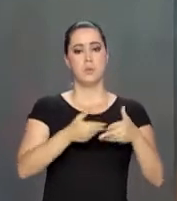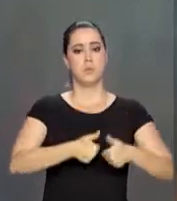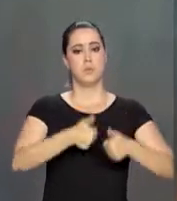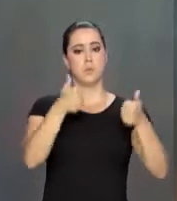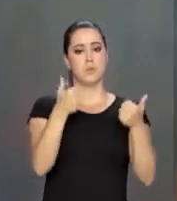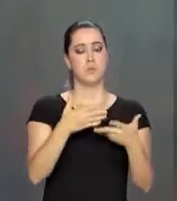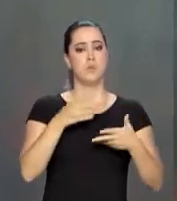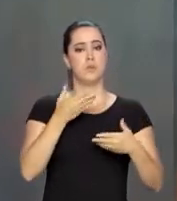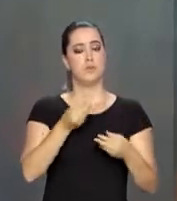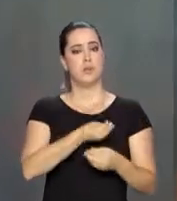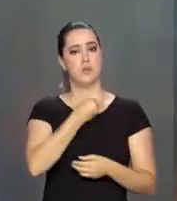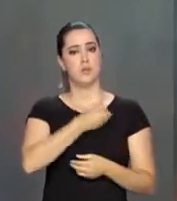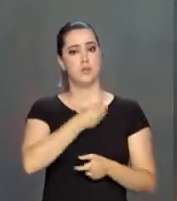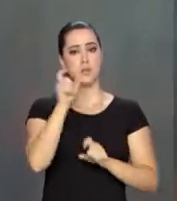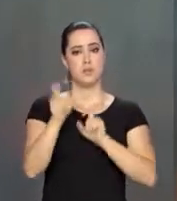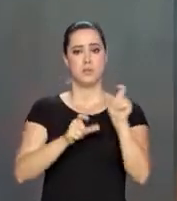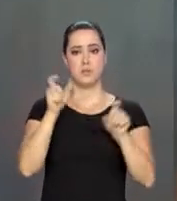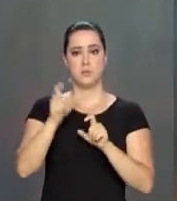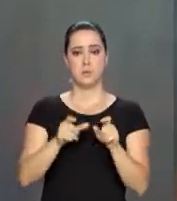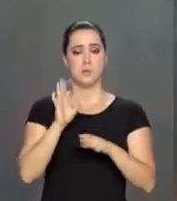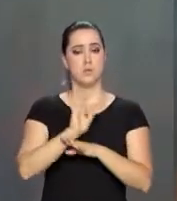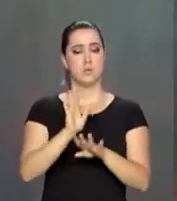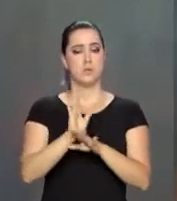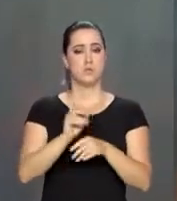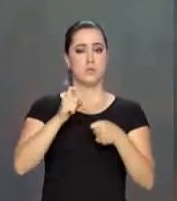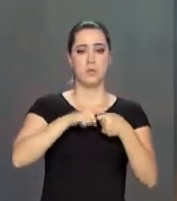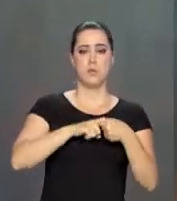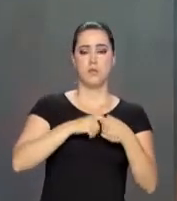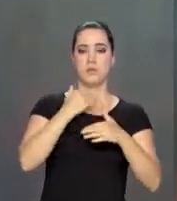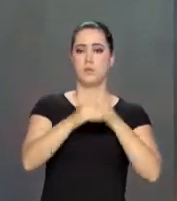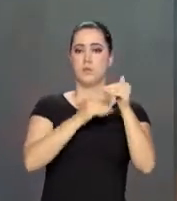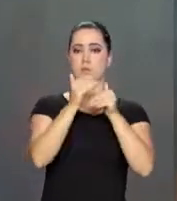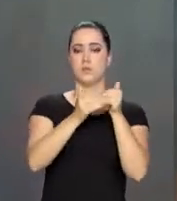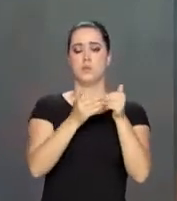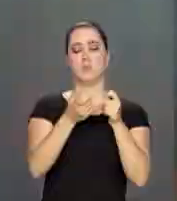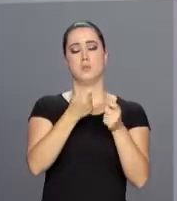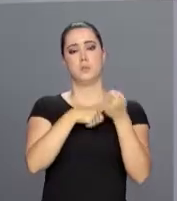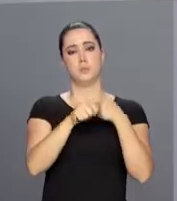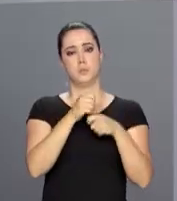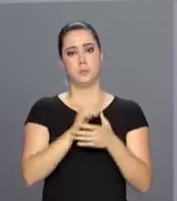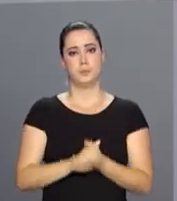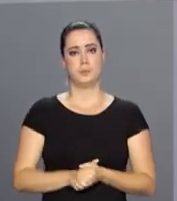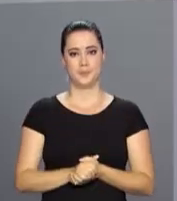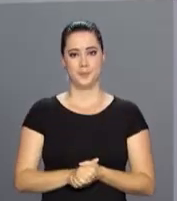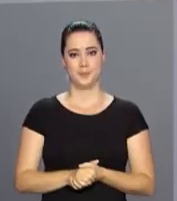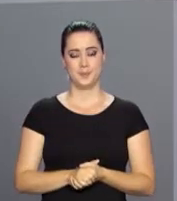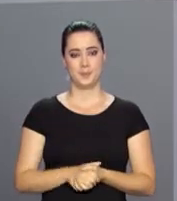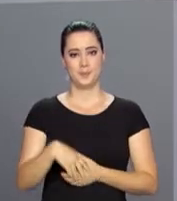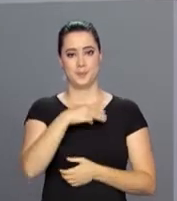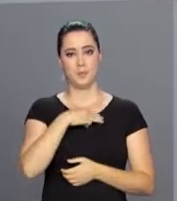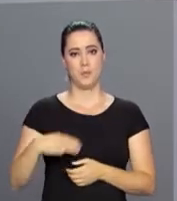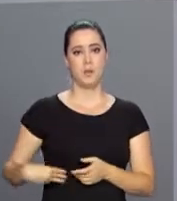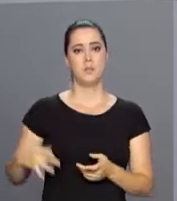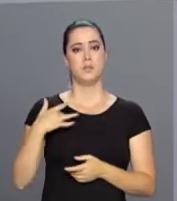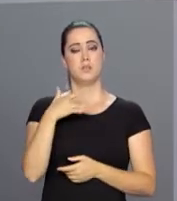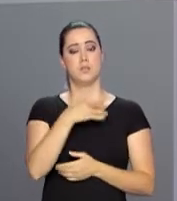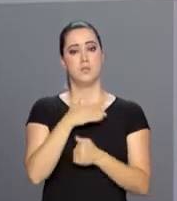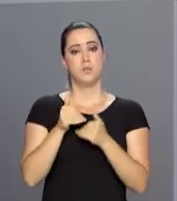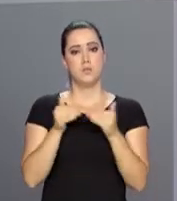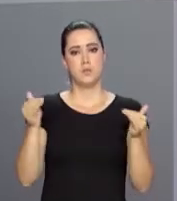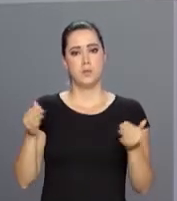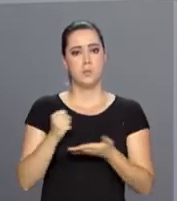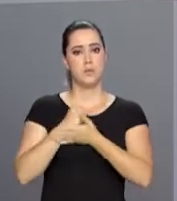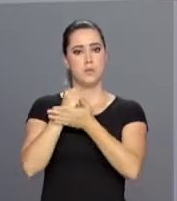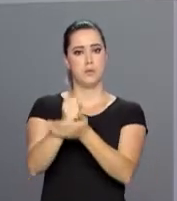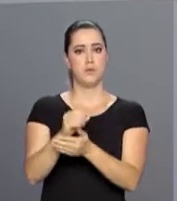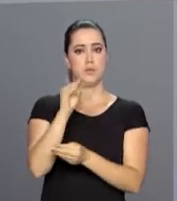a qualidade de vida das pessoas e ajudar a retomada do crescimento da economia do brasil o ministério da saúde vai ampliar a